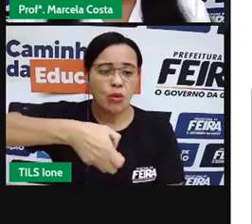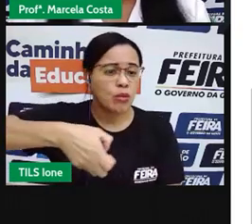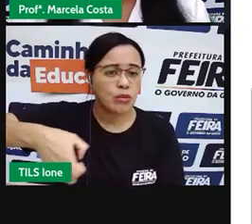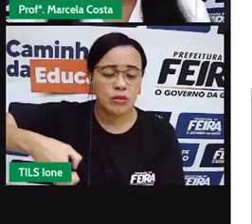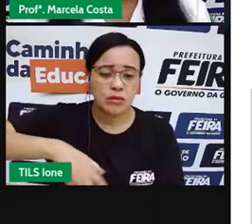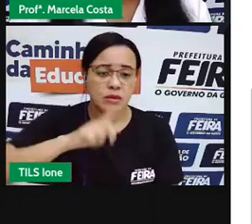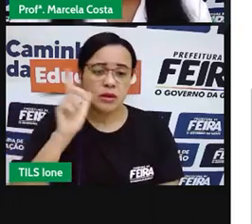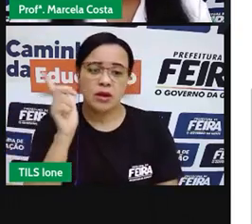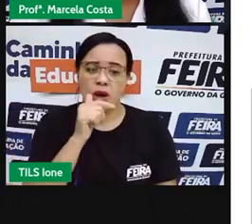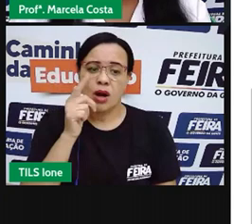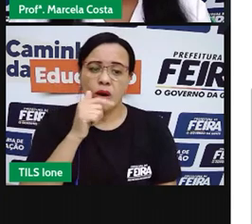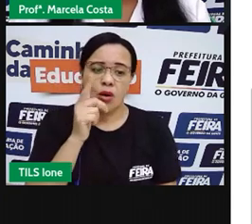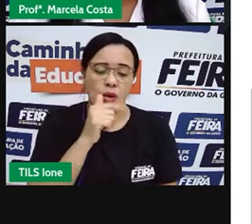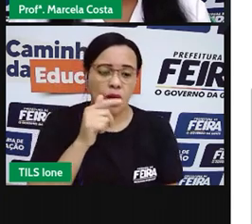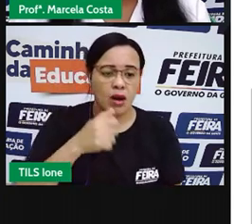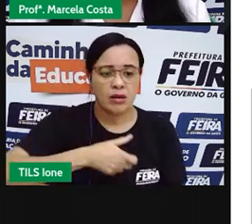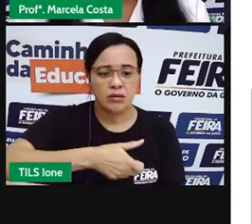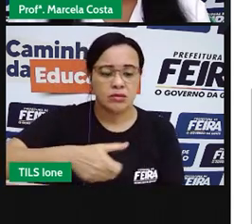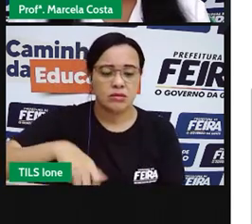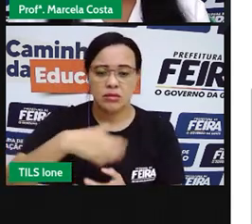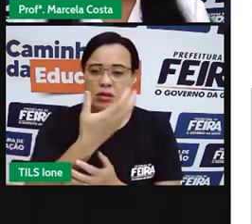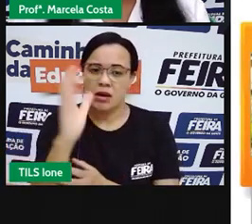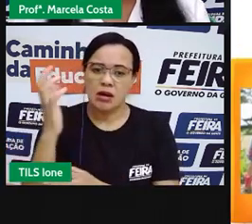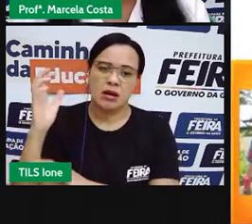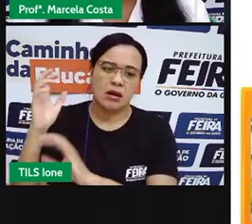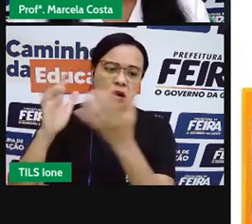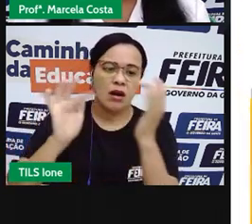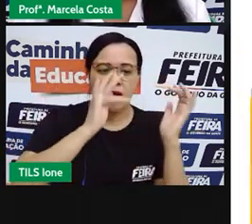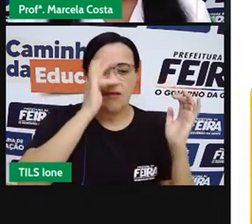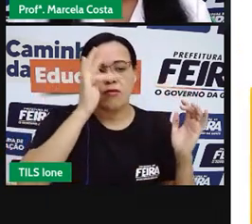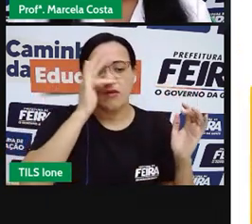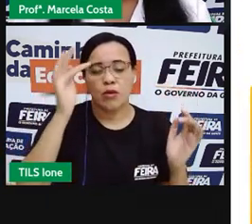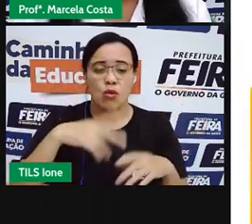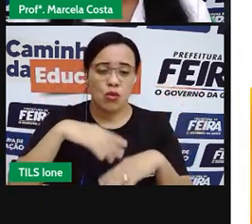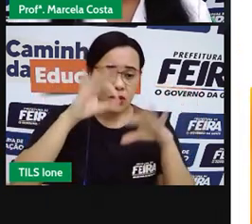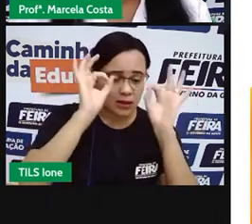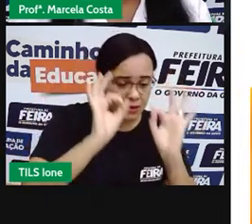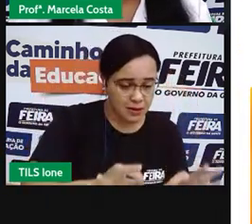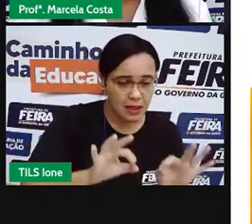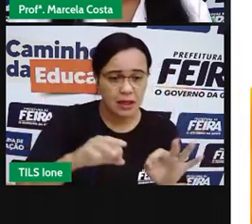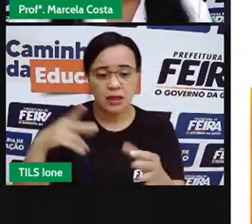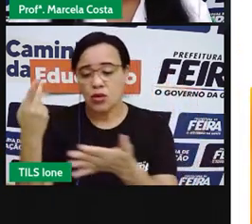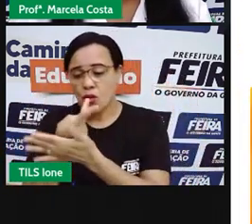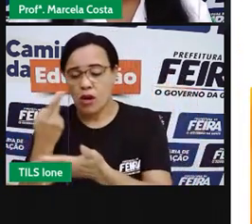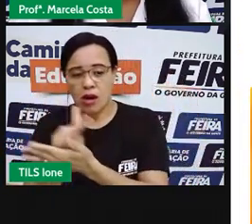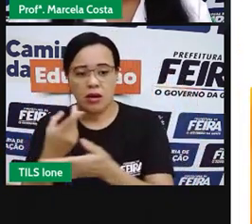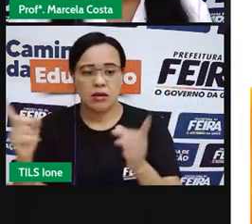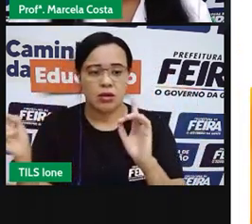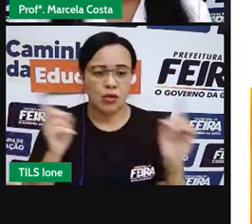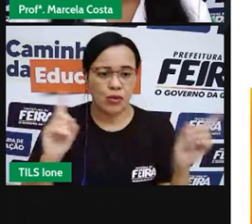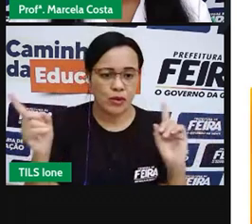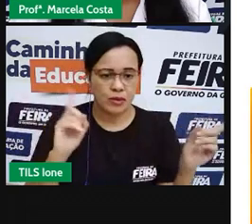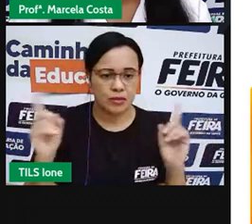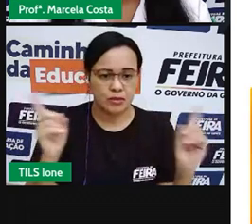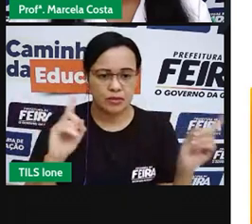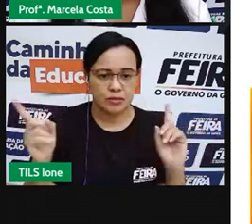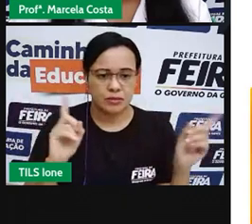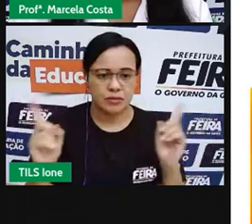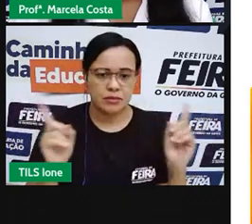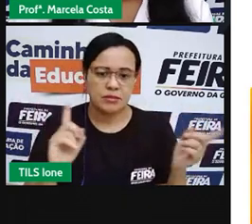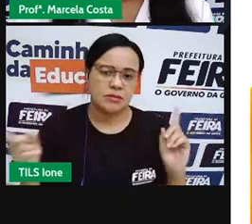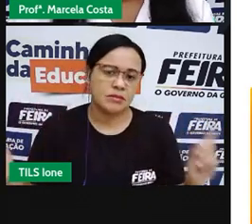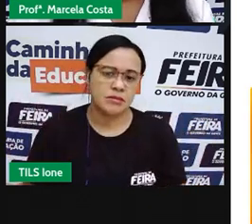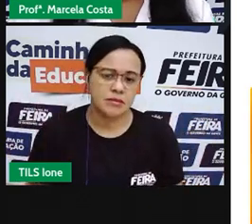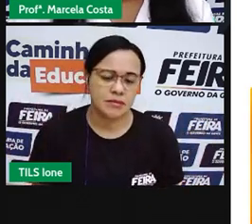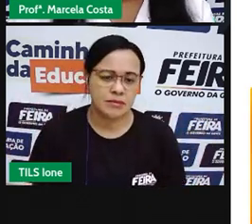né, liquidar o seu jardim, cuidar das plantas, é um comportamento correto.